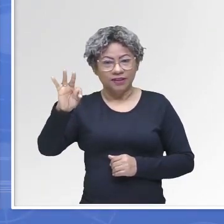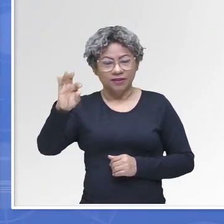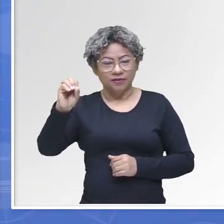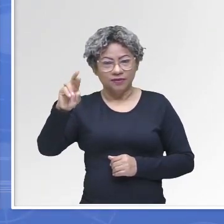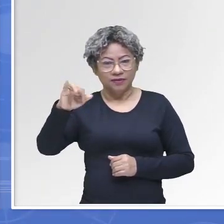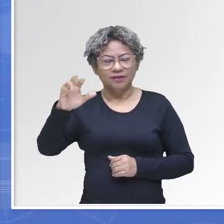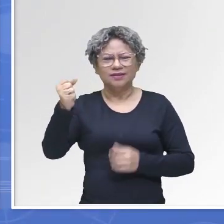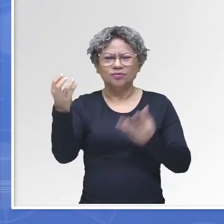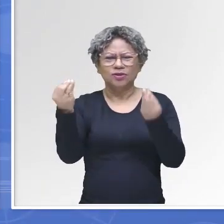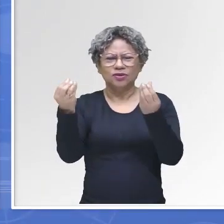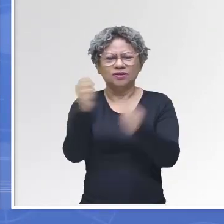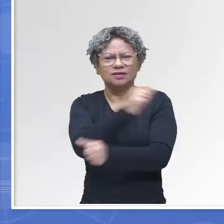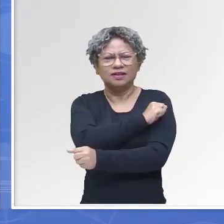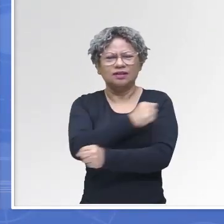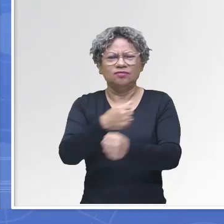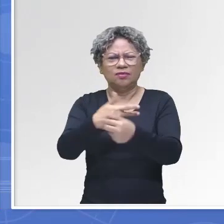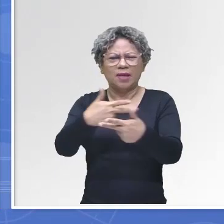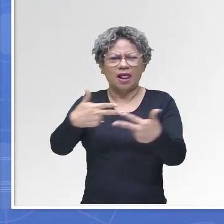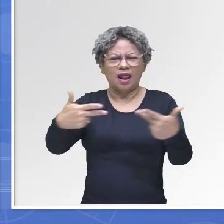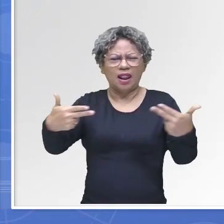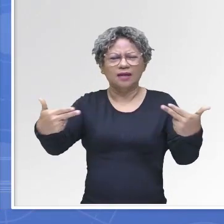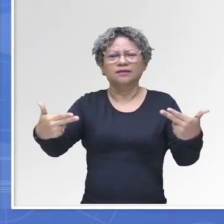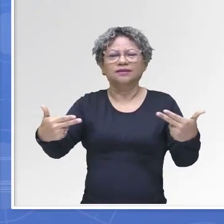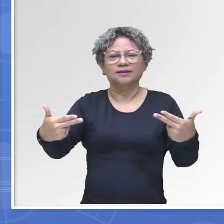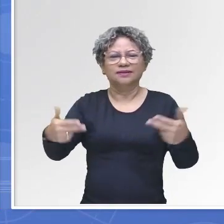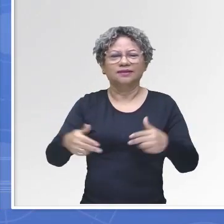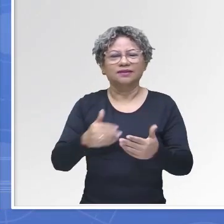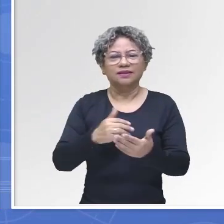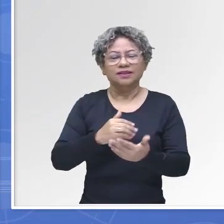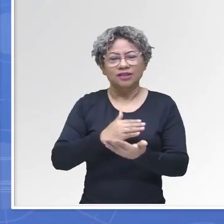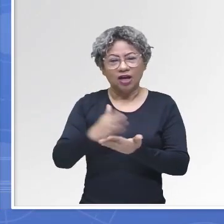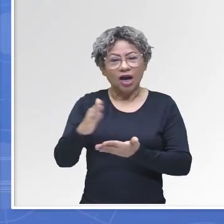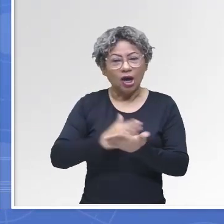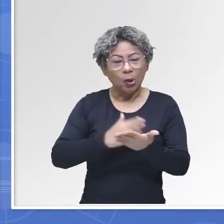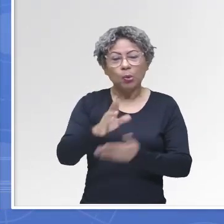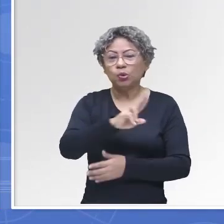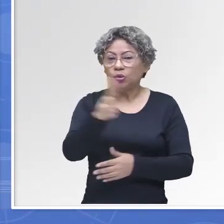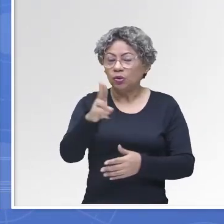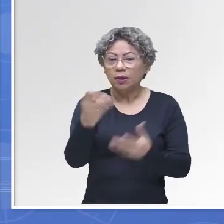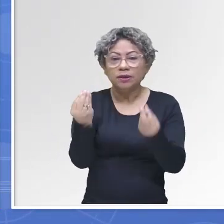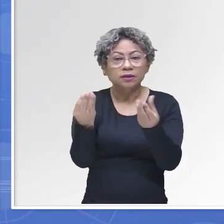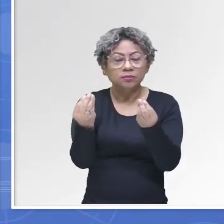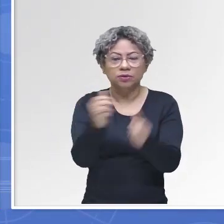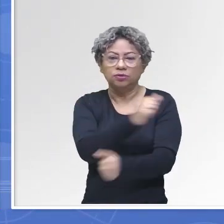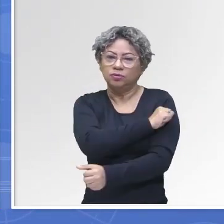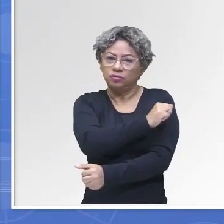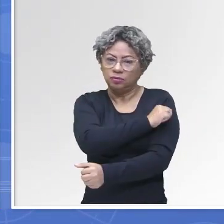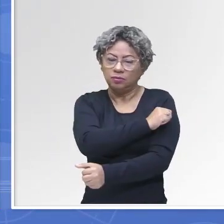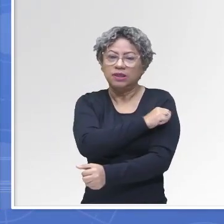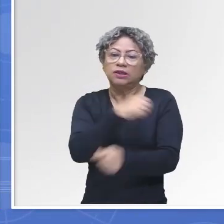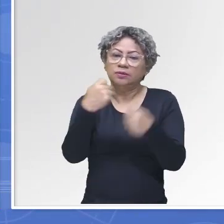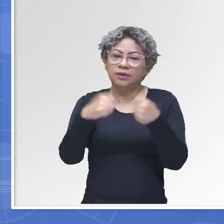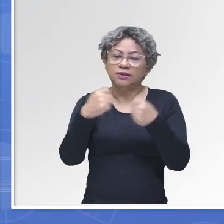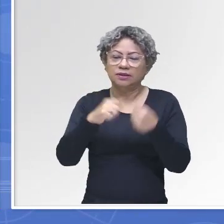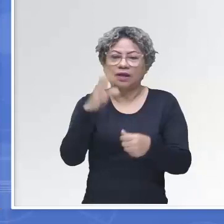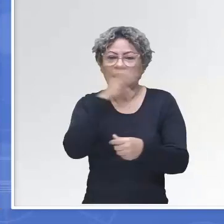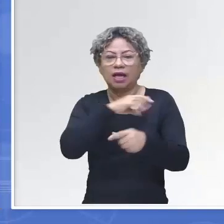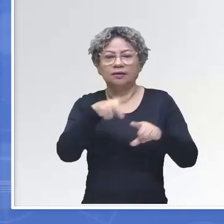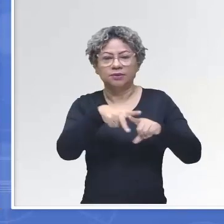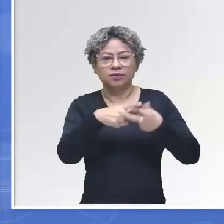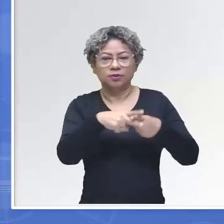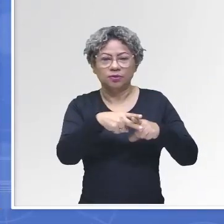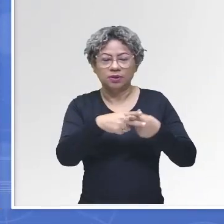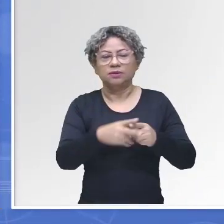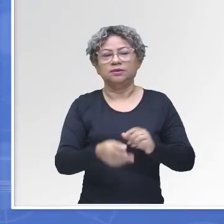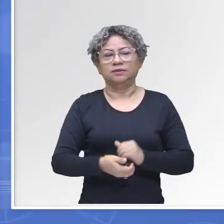muitos, muitos aqui, tá? Falei alguns, né? Desculpa aí, não dá para falar todos, porque nós precisamos fazer a correção.